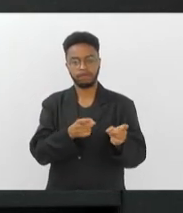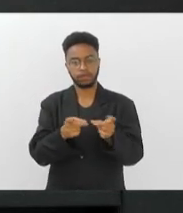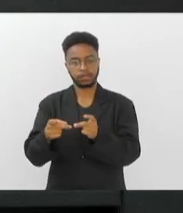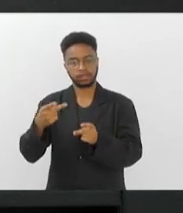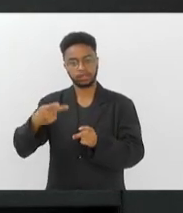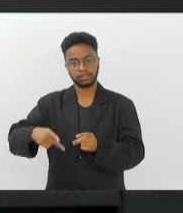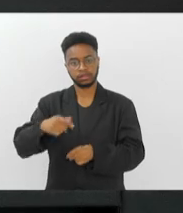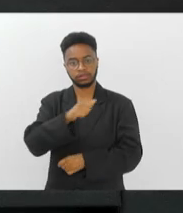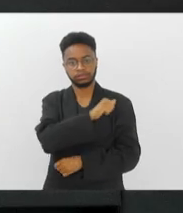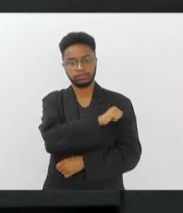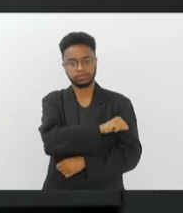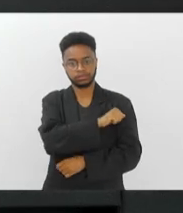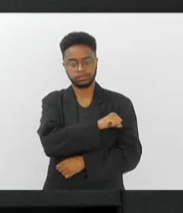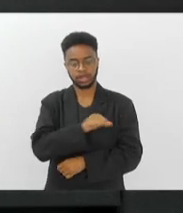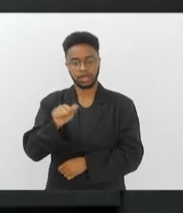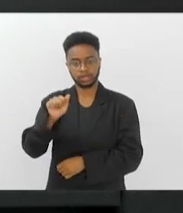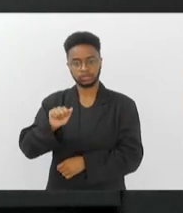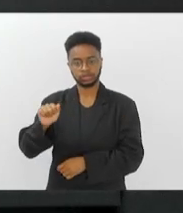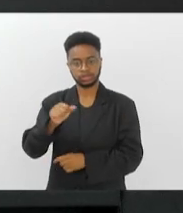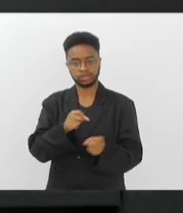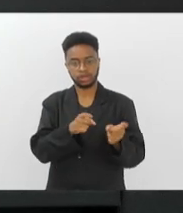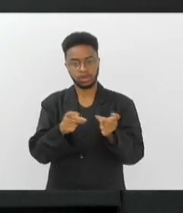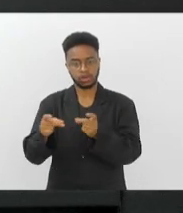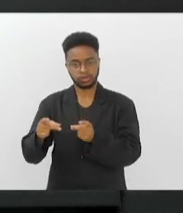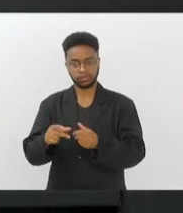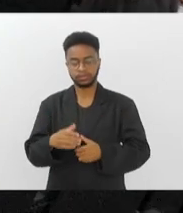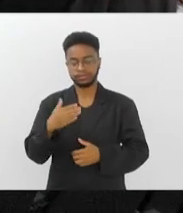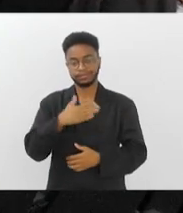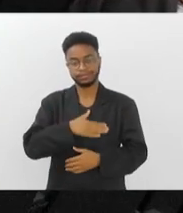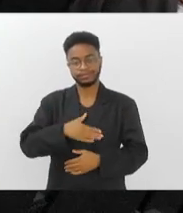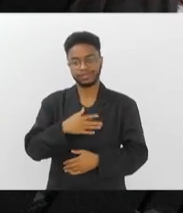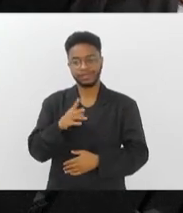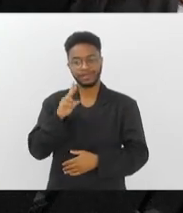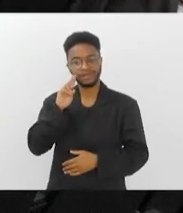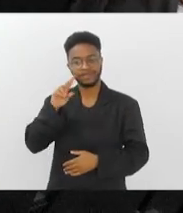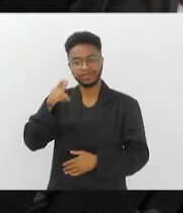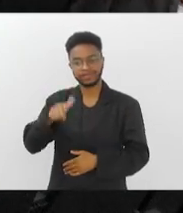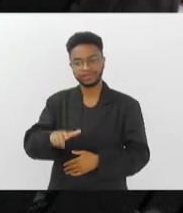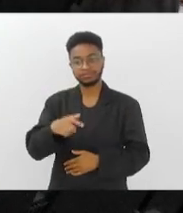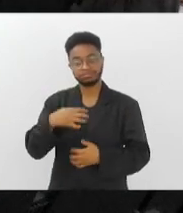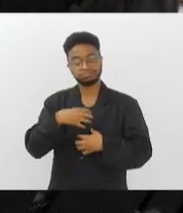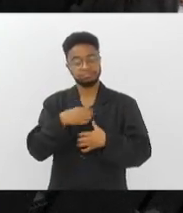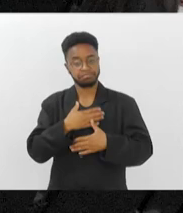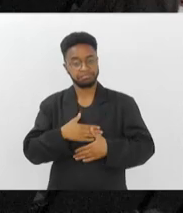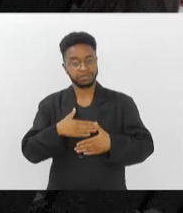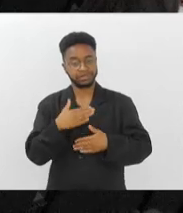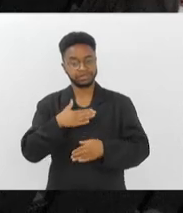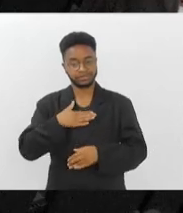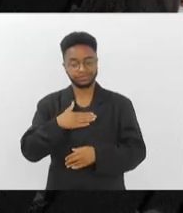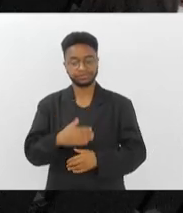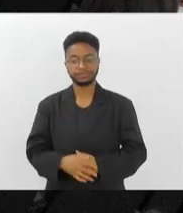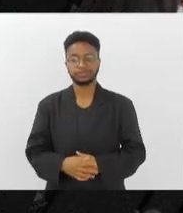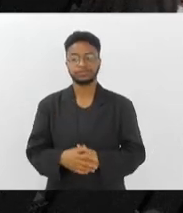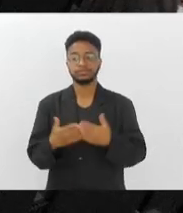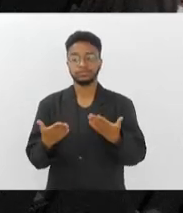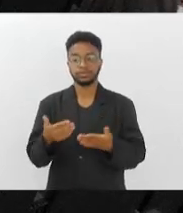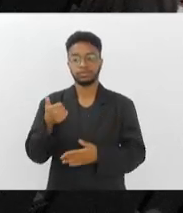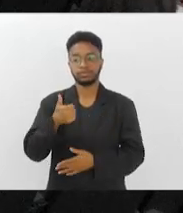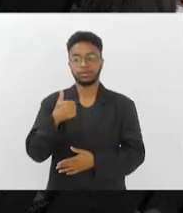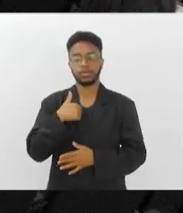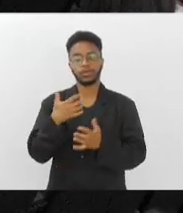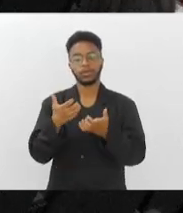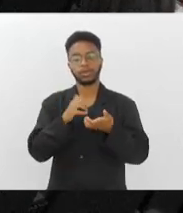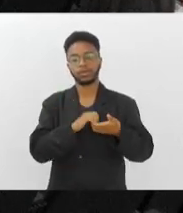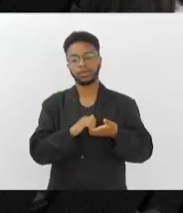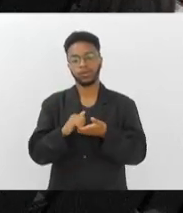de Janeiro. Prazer revê-la. Prazer todo meu, Tia Ju. Bom, queria primeiro cumprimentar a